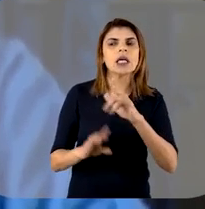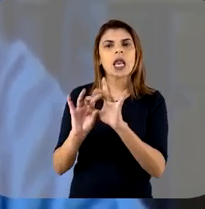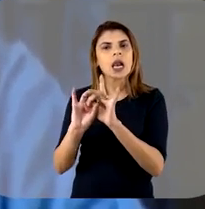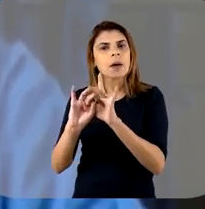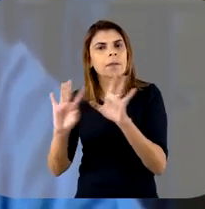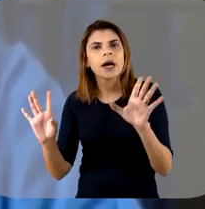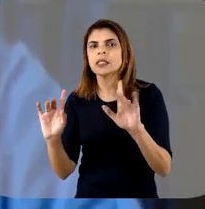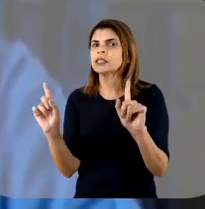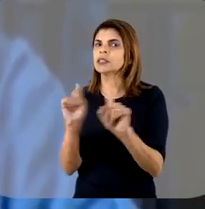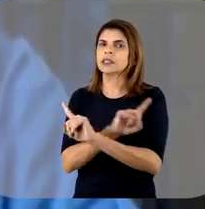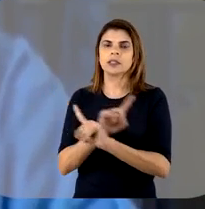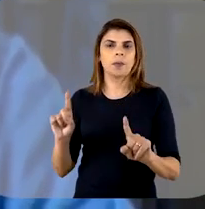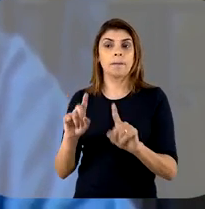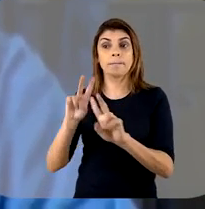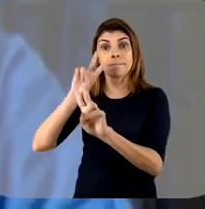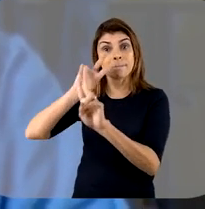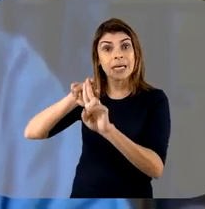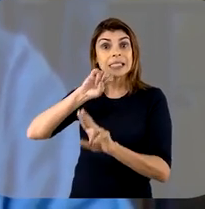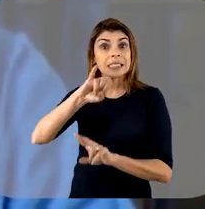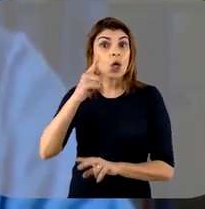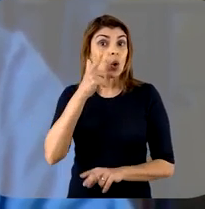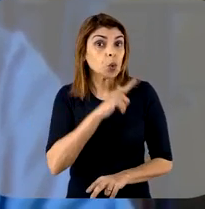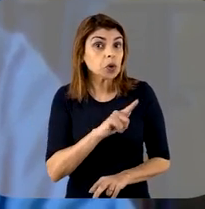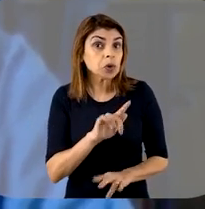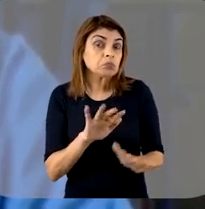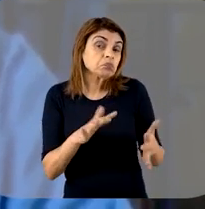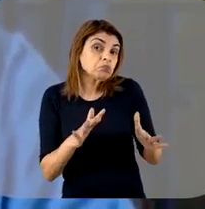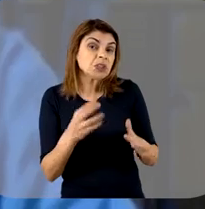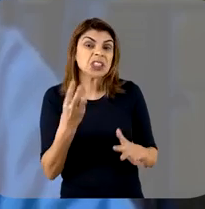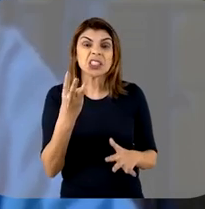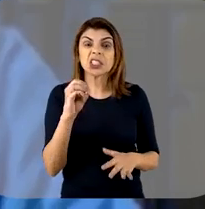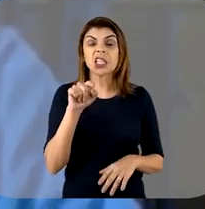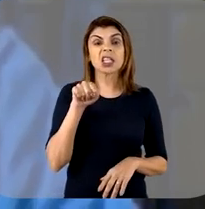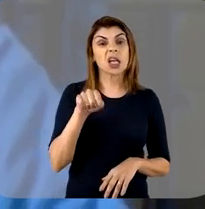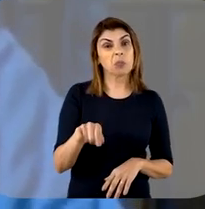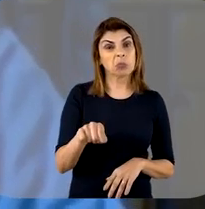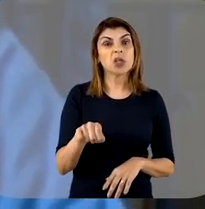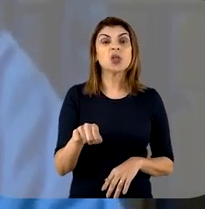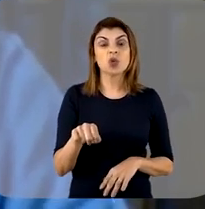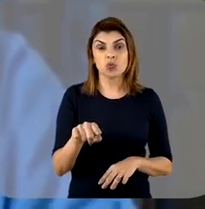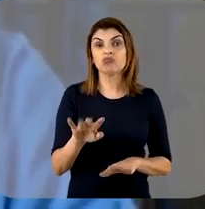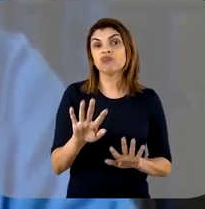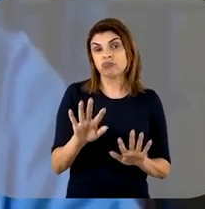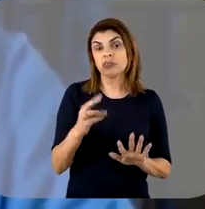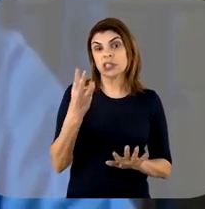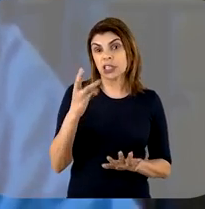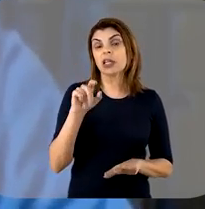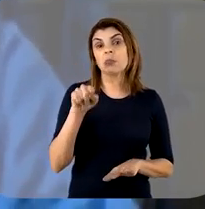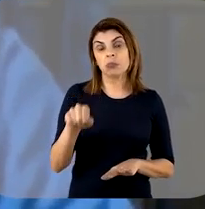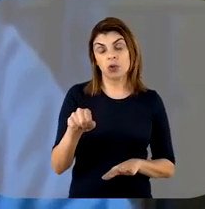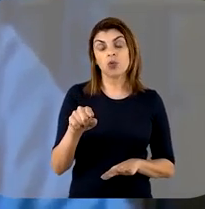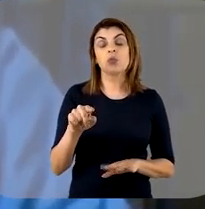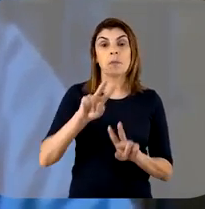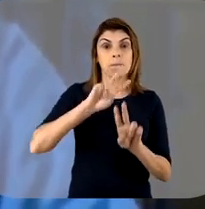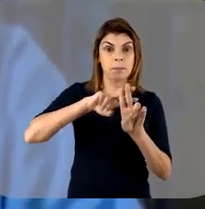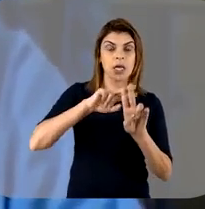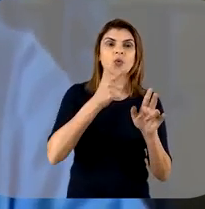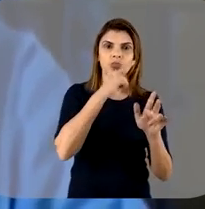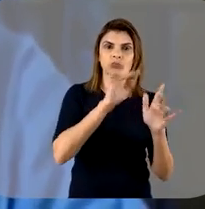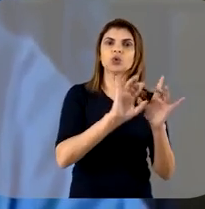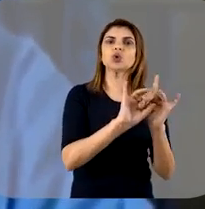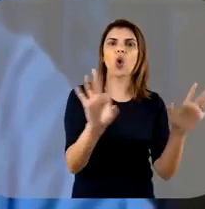de presos, né? Se conseguiu, não muito, né? Em torno de 30 mil presos foram soltos, né,